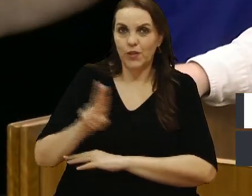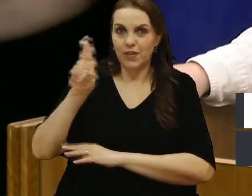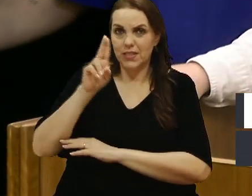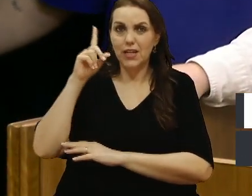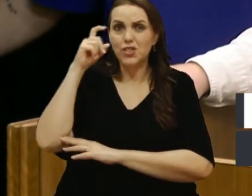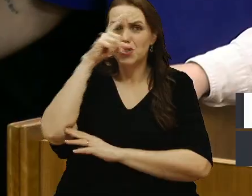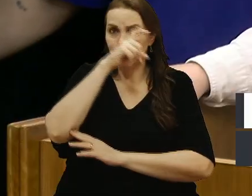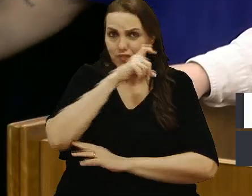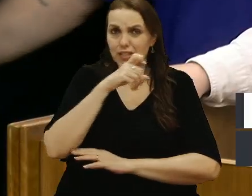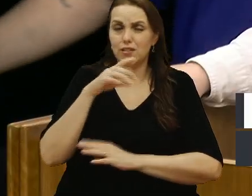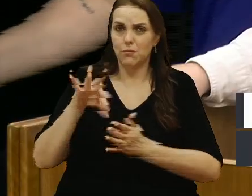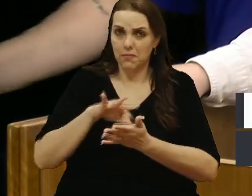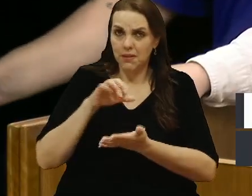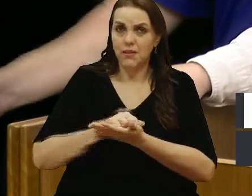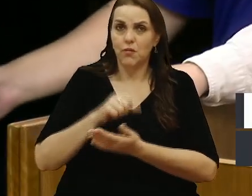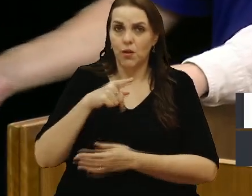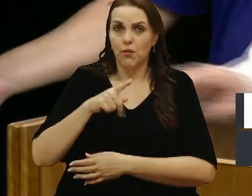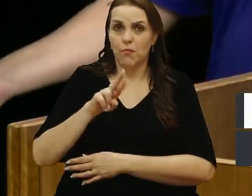no ProUni.